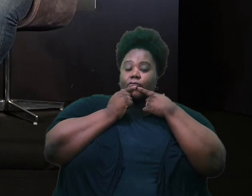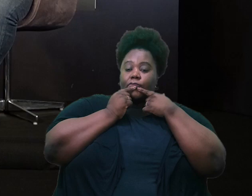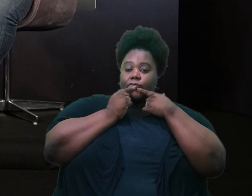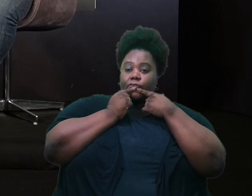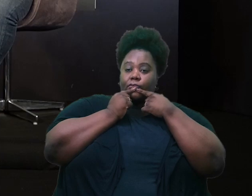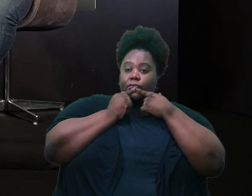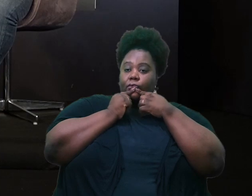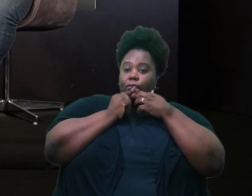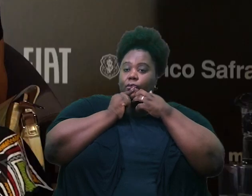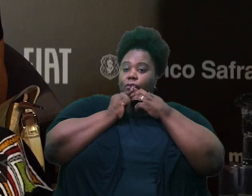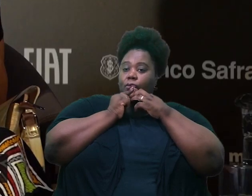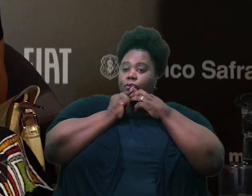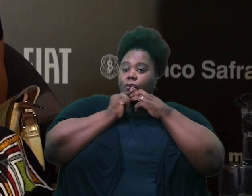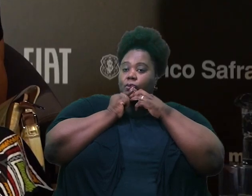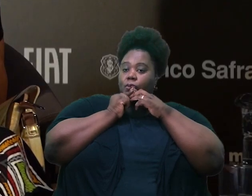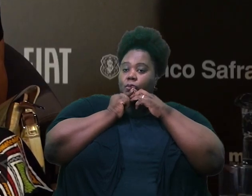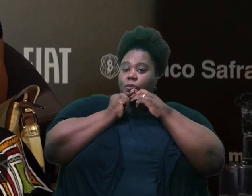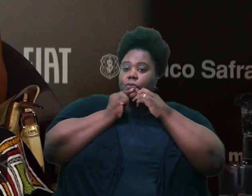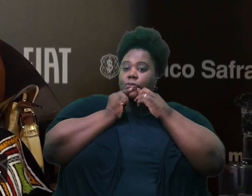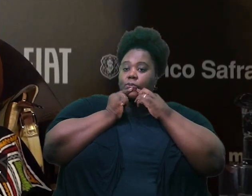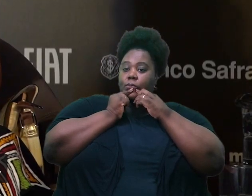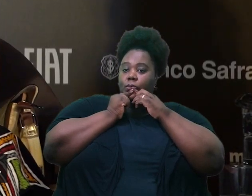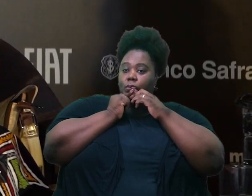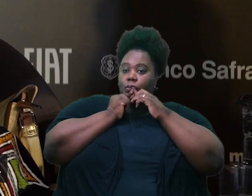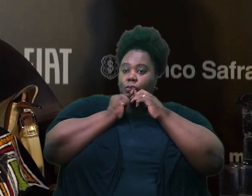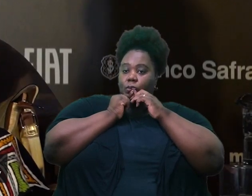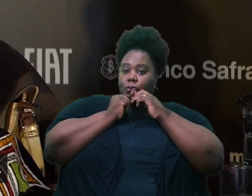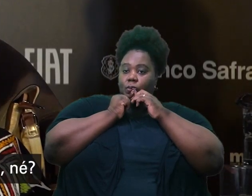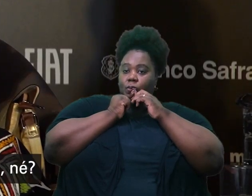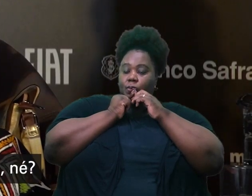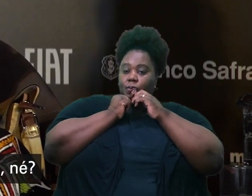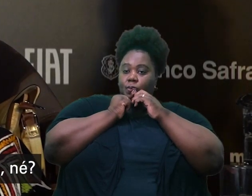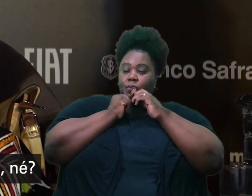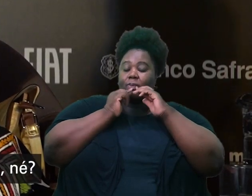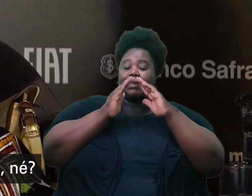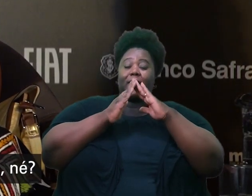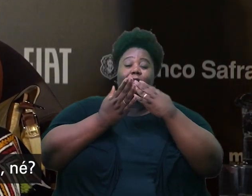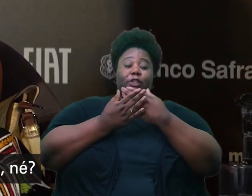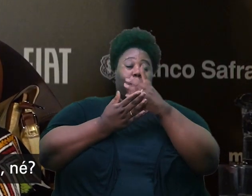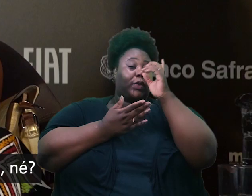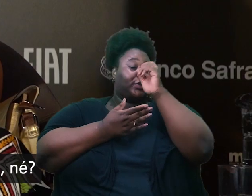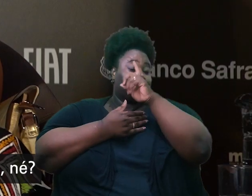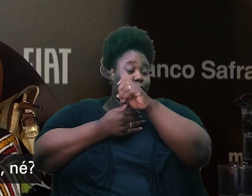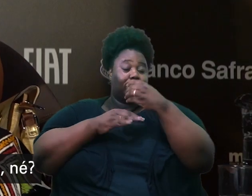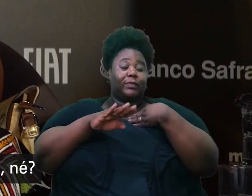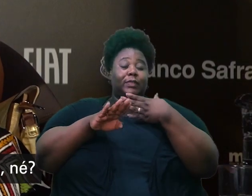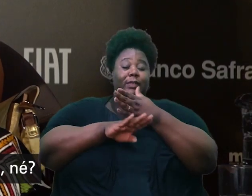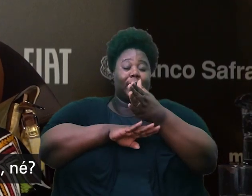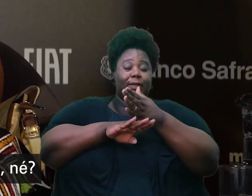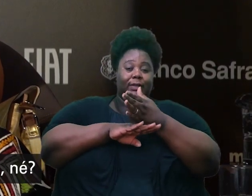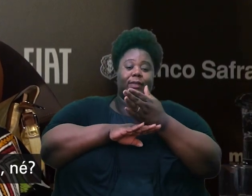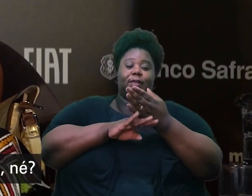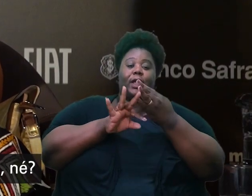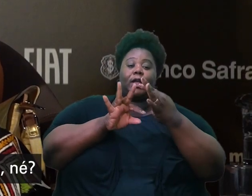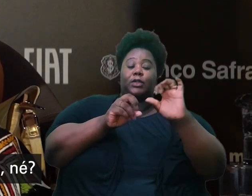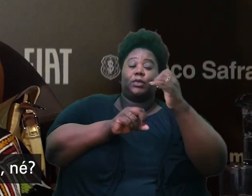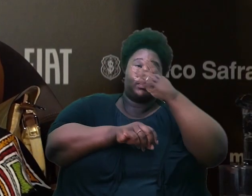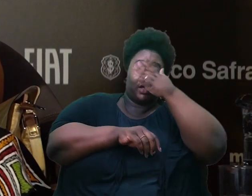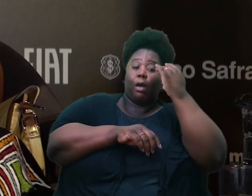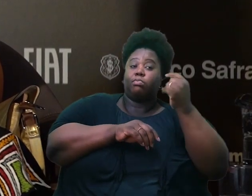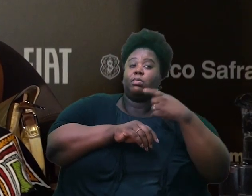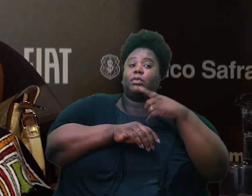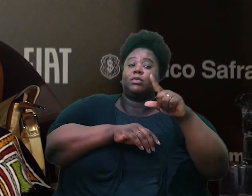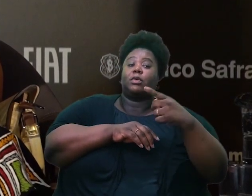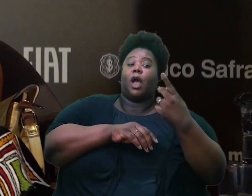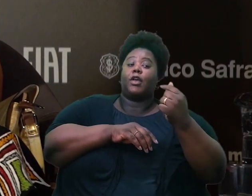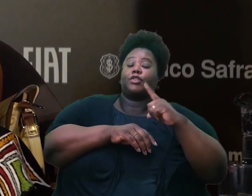eram escolas, inclusive, de muito difícil acesso, porque todo mundo vive a classe média, né? Não